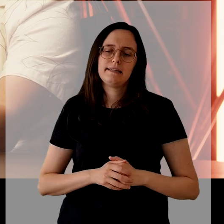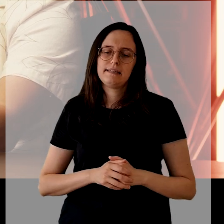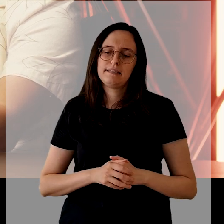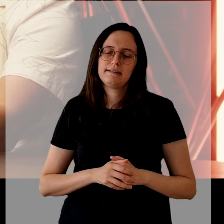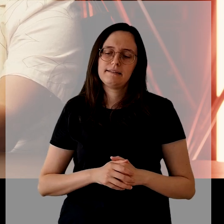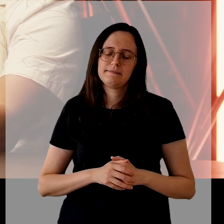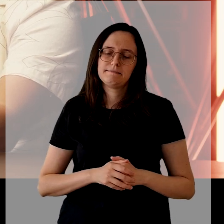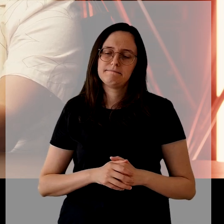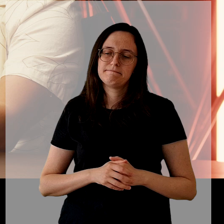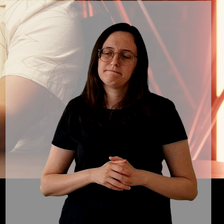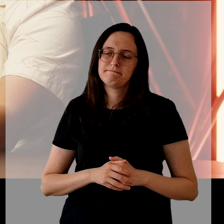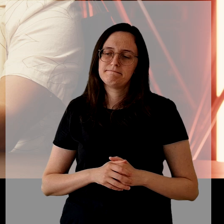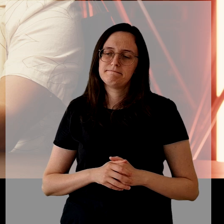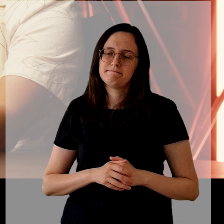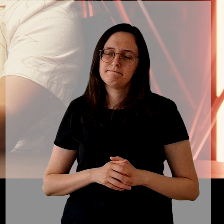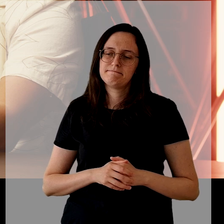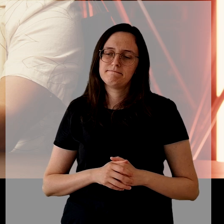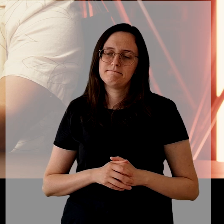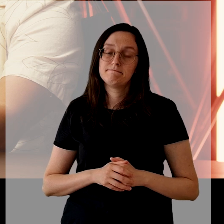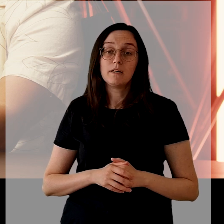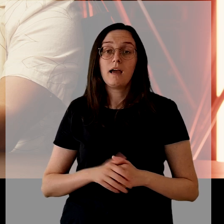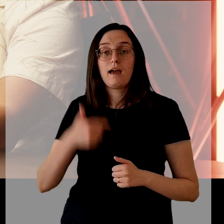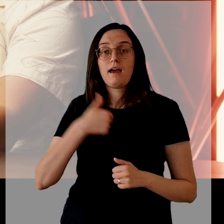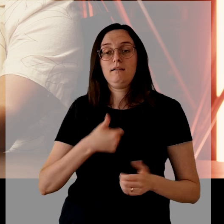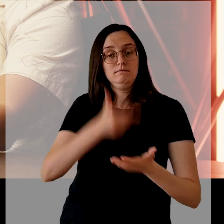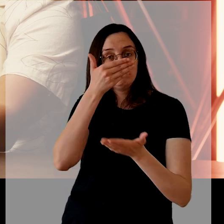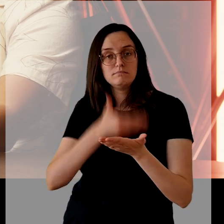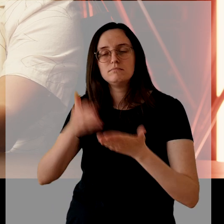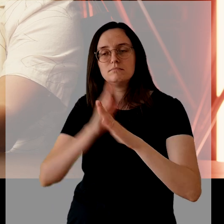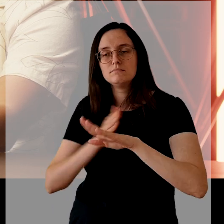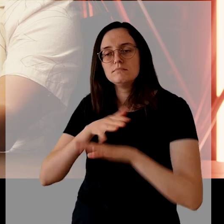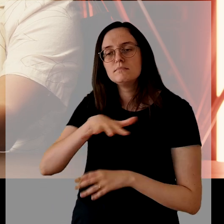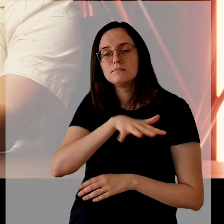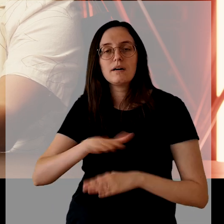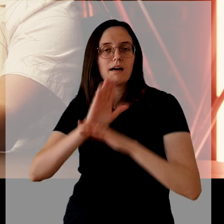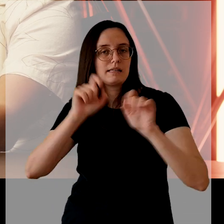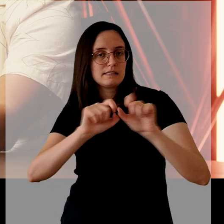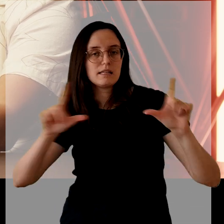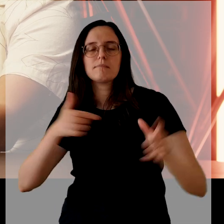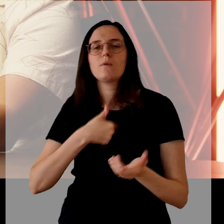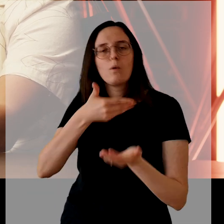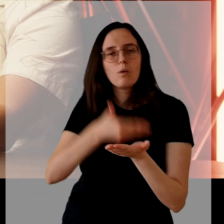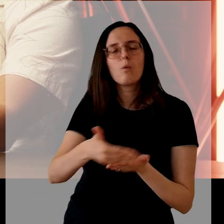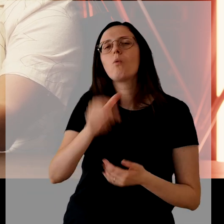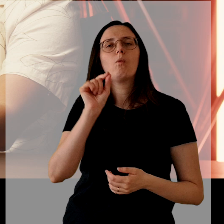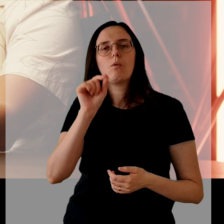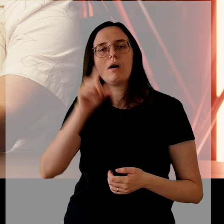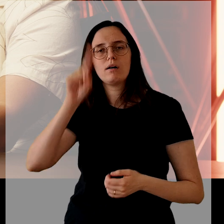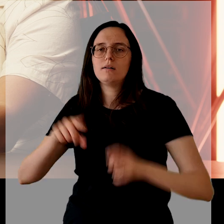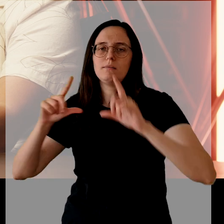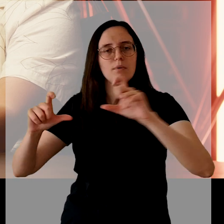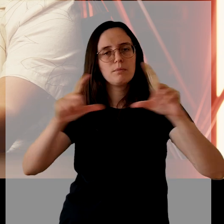E aí, quando eu começo a entrar mais no mundo do cinema, eu comecei